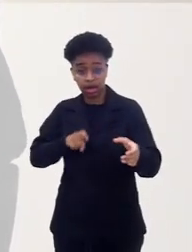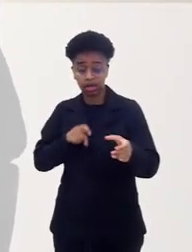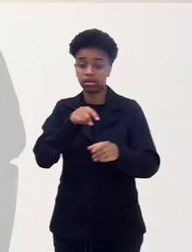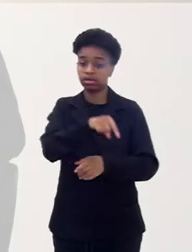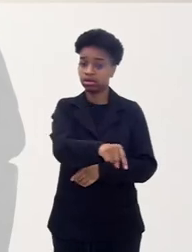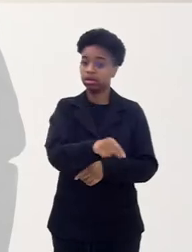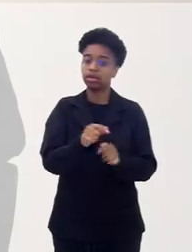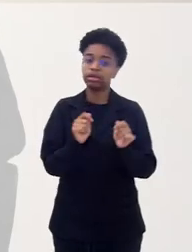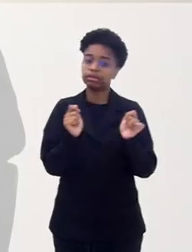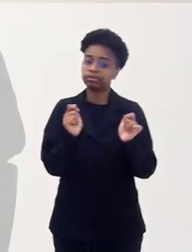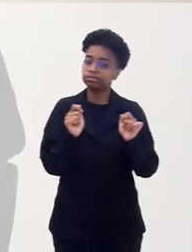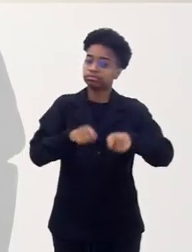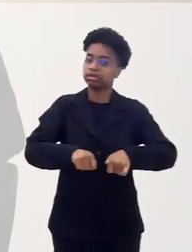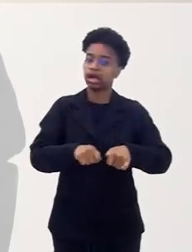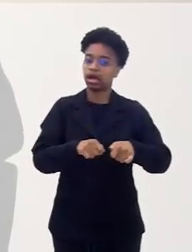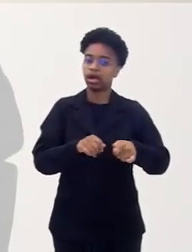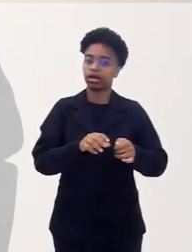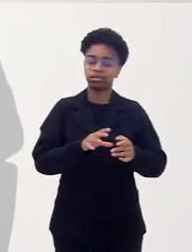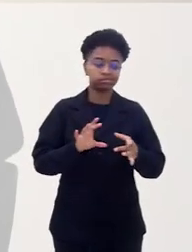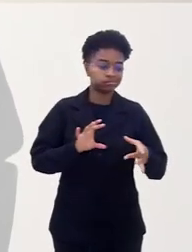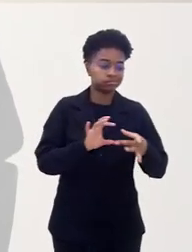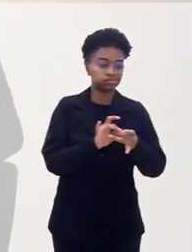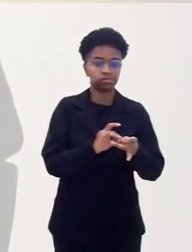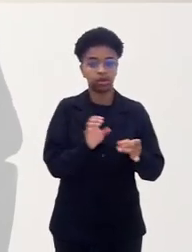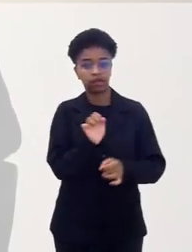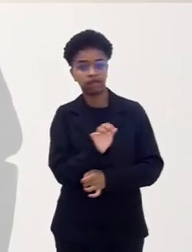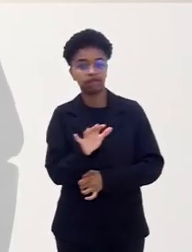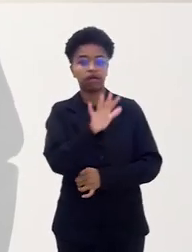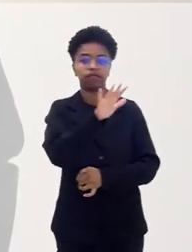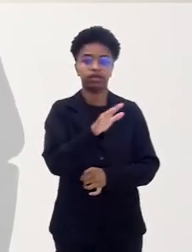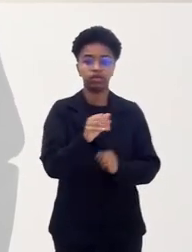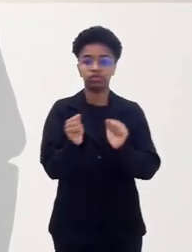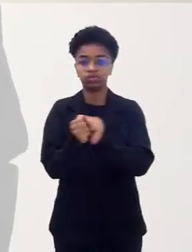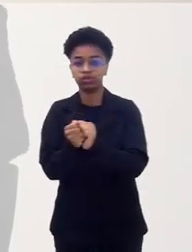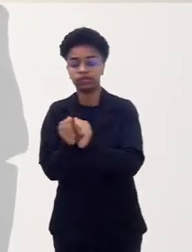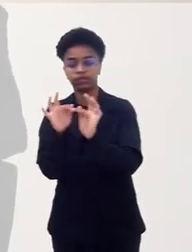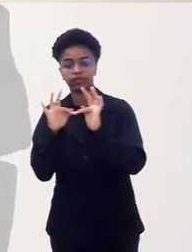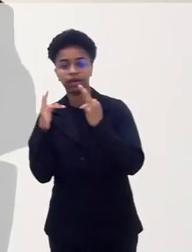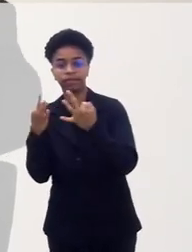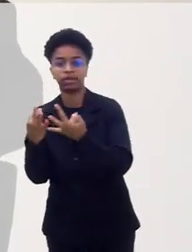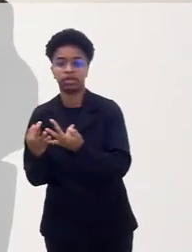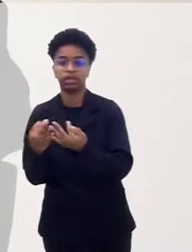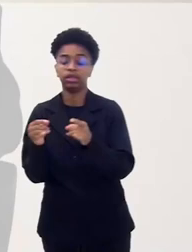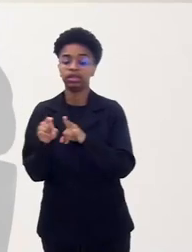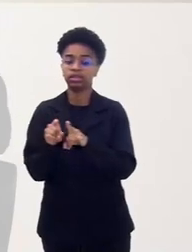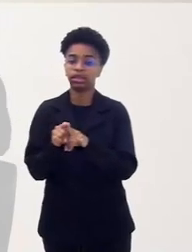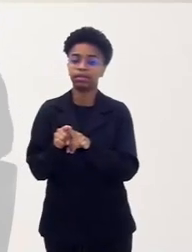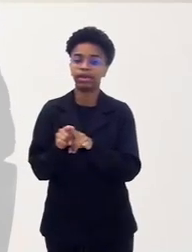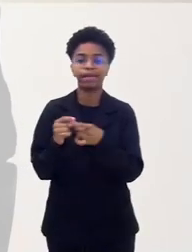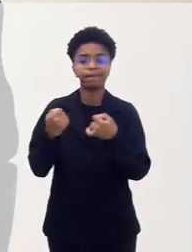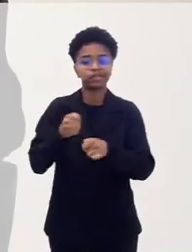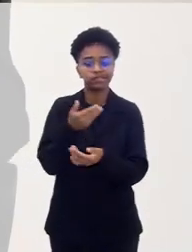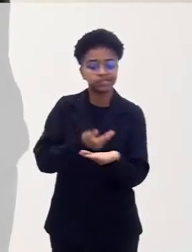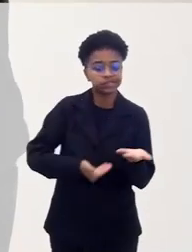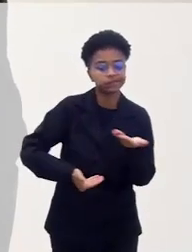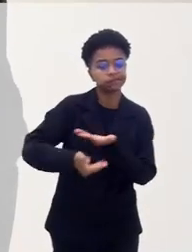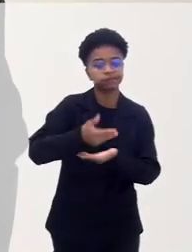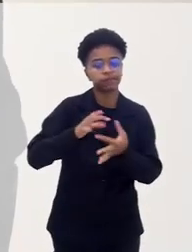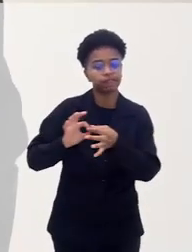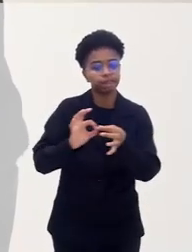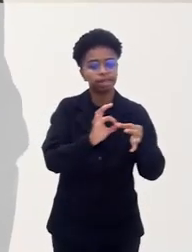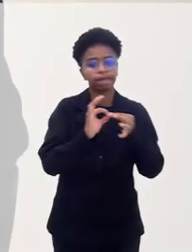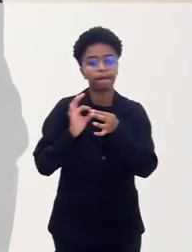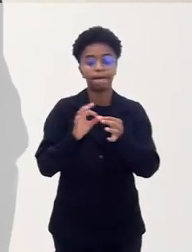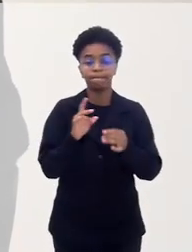autonomia para estar presente nas comunidades nas famílias para criar uma corrente de